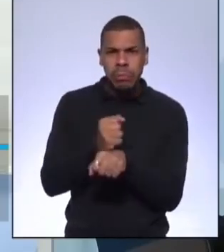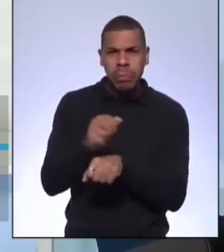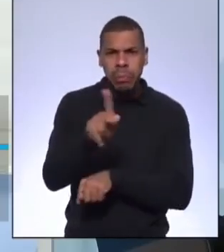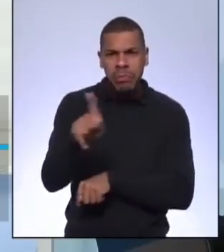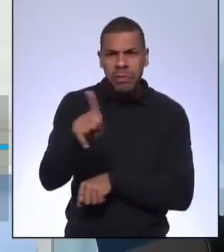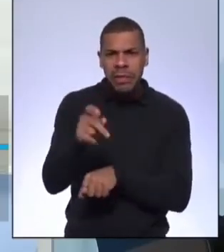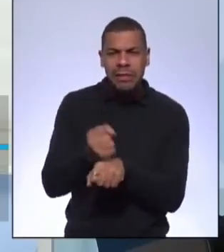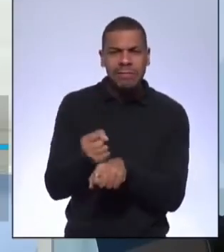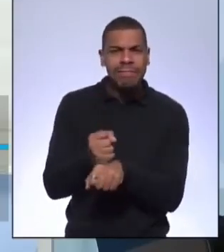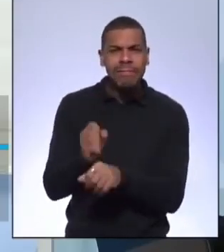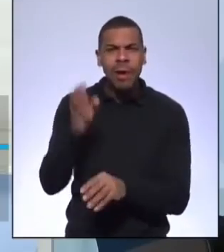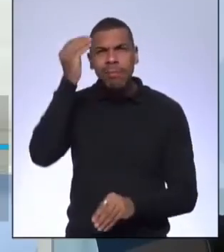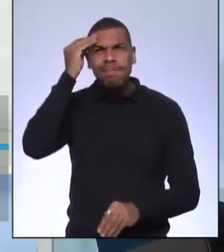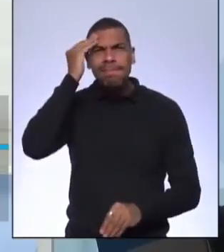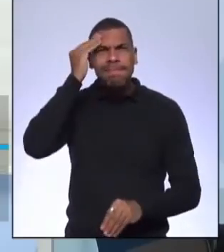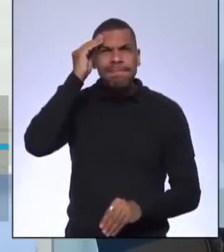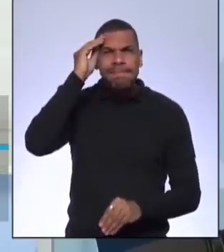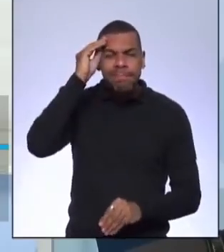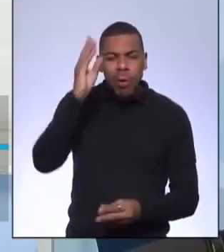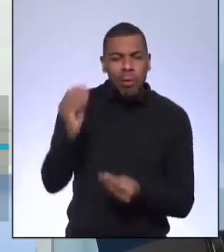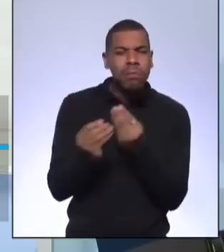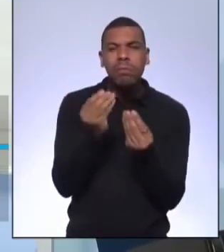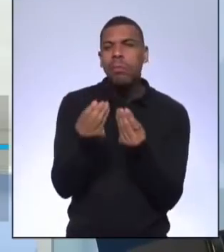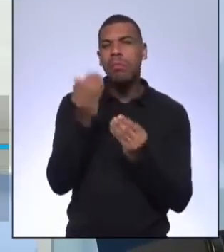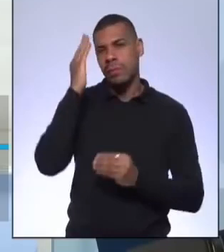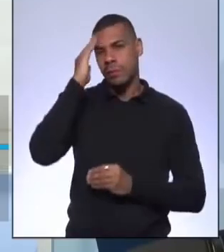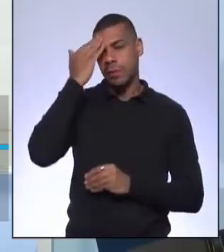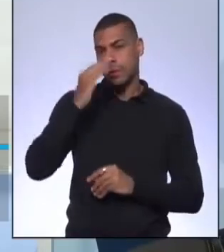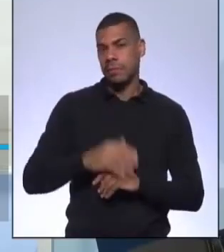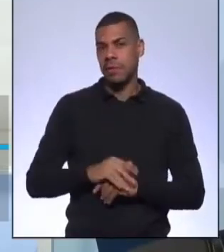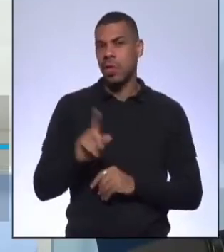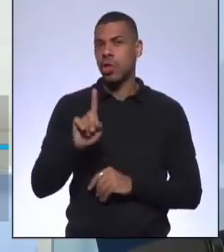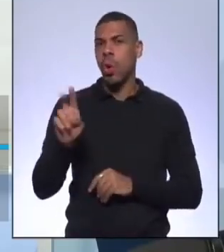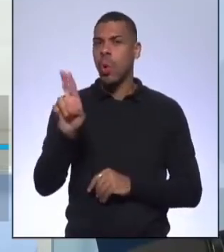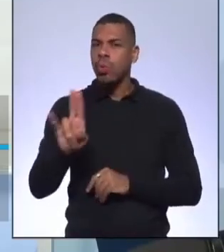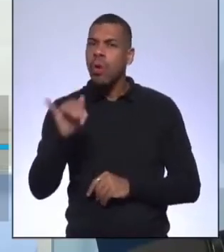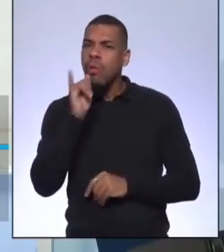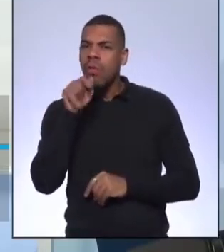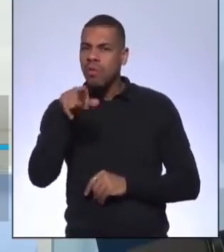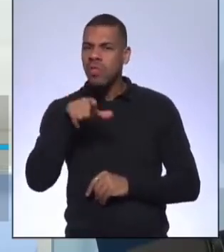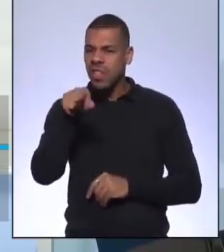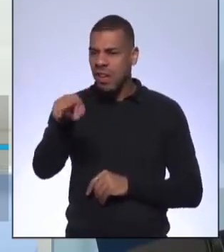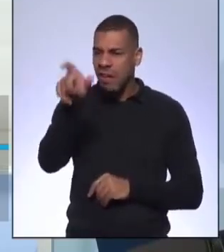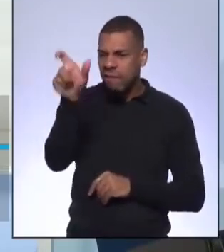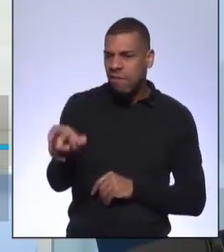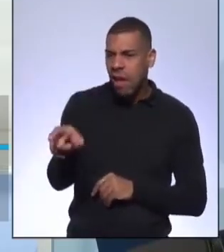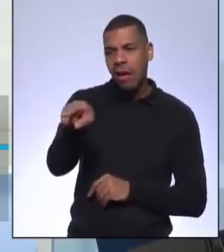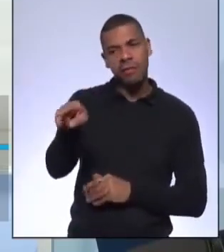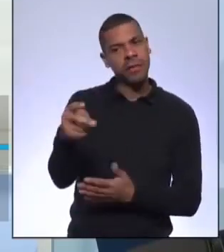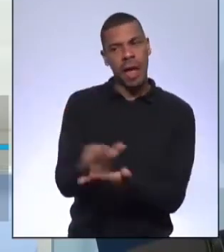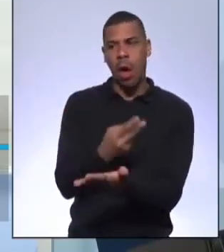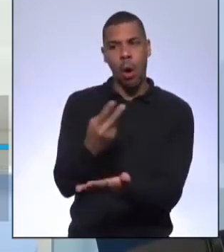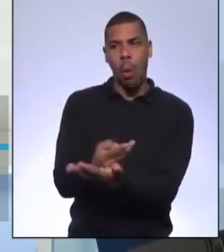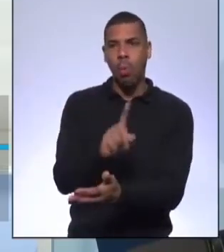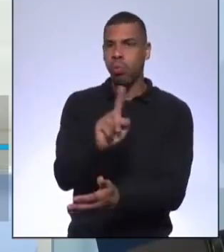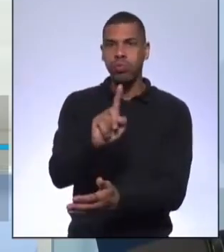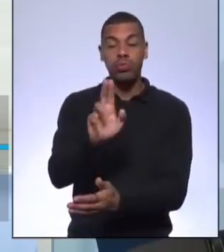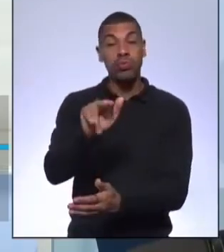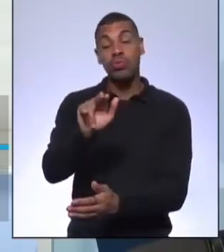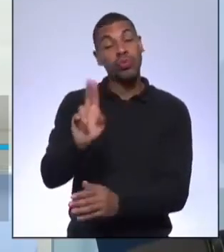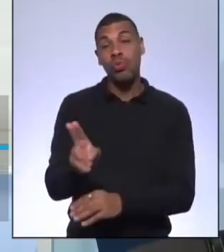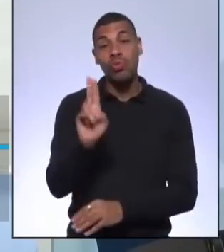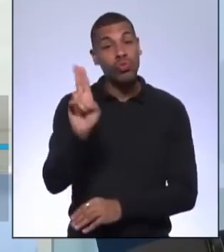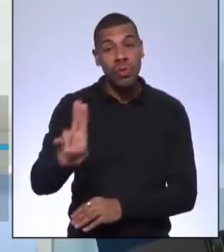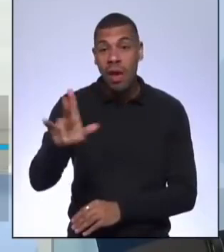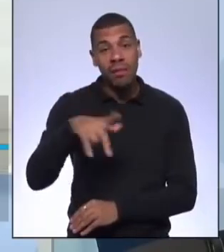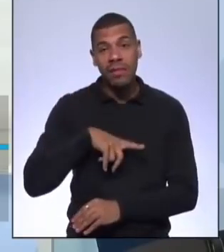gente compreendesse o sentido da coisa, e ele não usava a expressão, você está errado. Nunca ouvi falar da boca